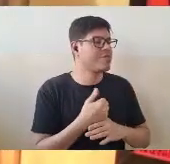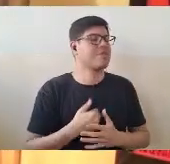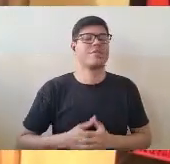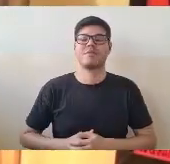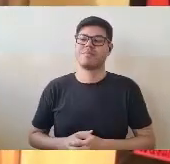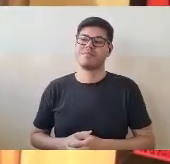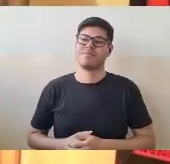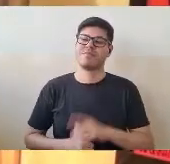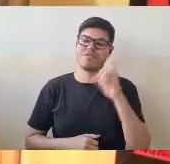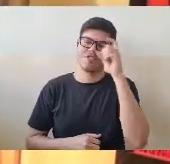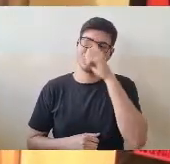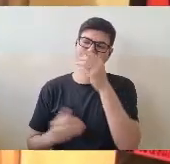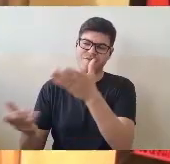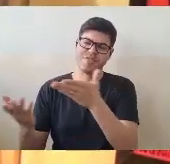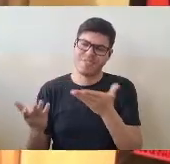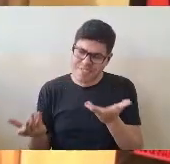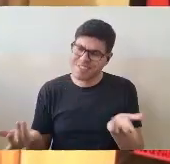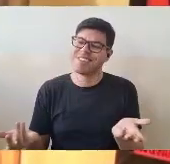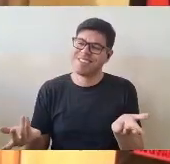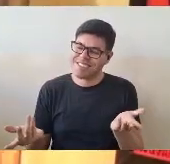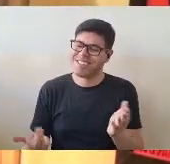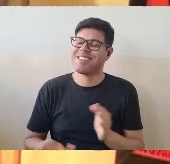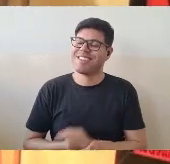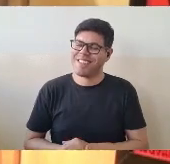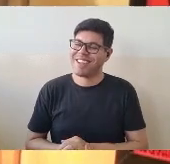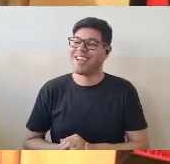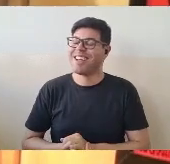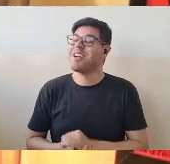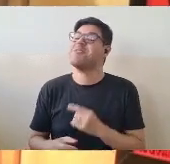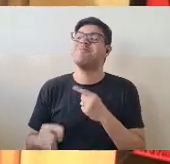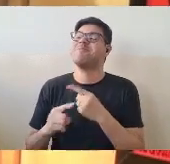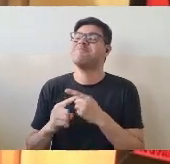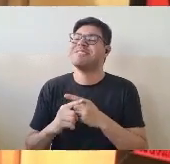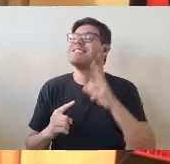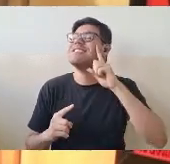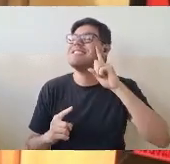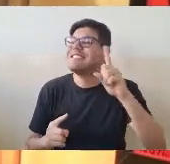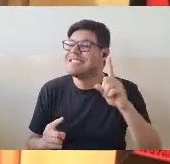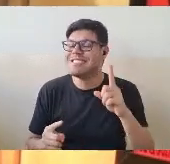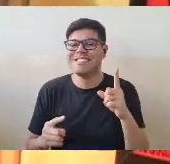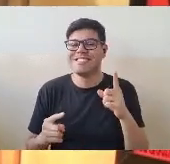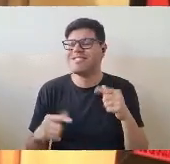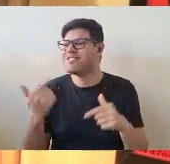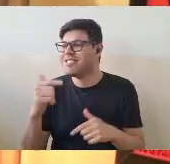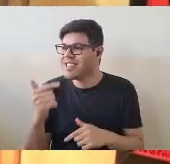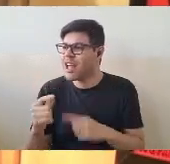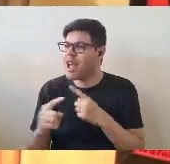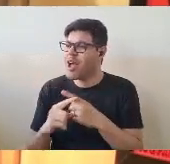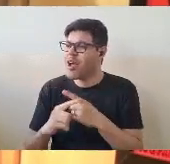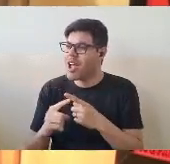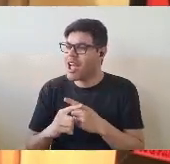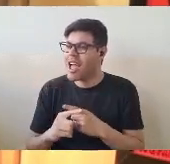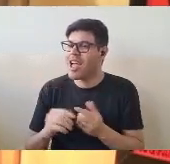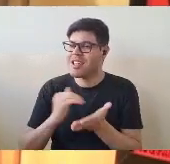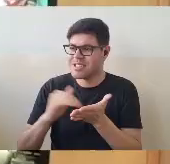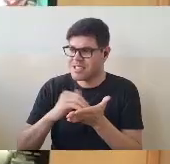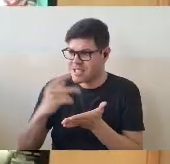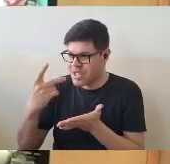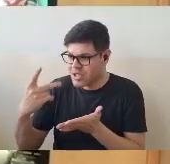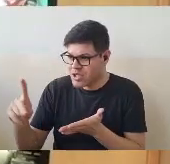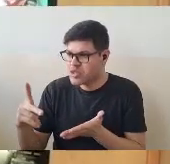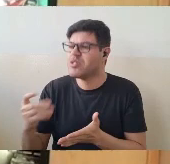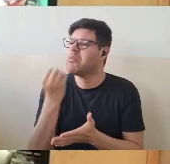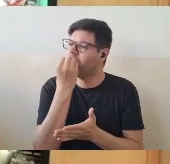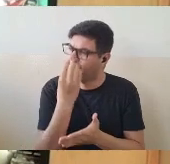trazer aqui, doutor, porque não tinha data, não tem agenda. É que o senhor tem uma secretária muito eficiente, né? É